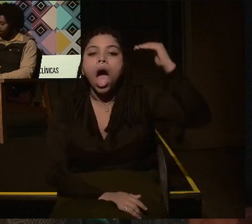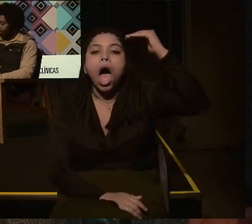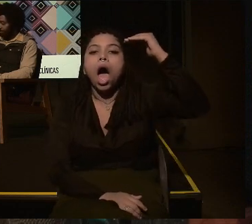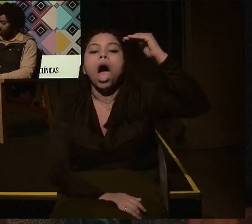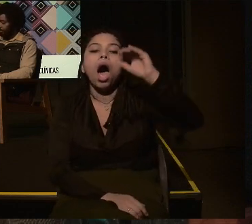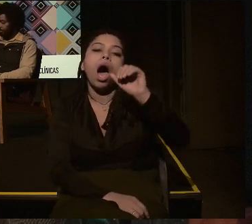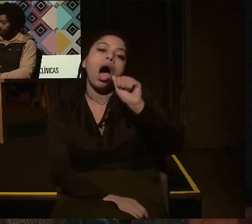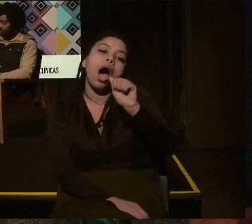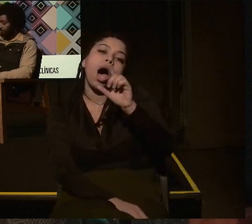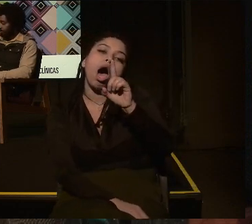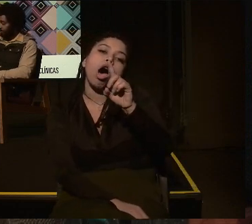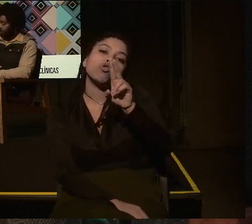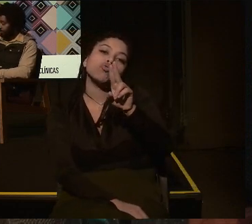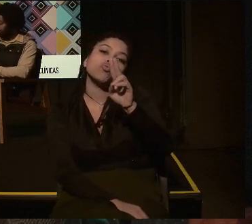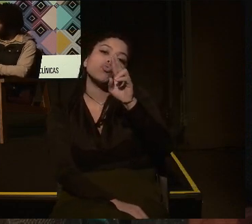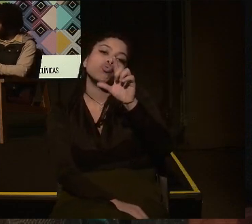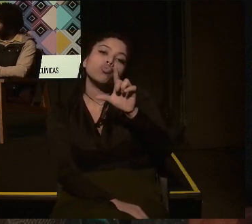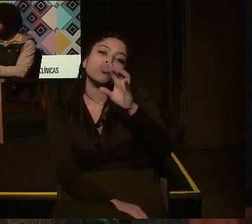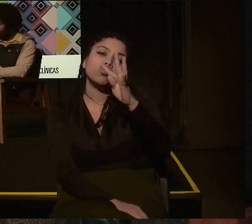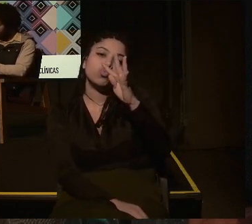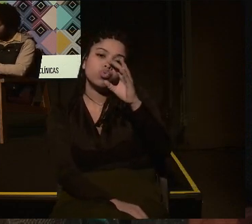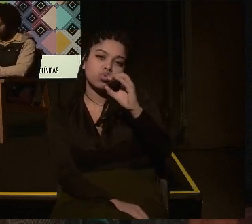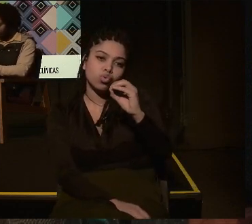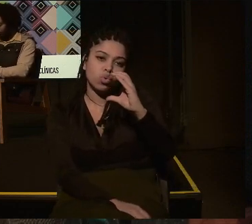adultocentrismo quando